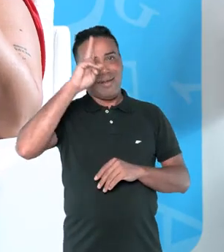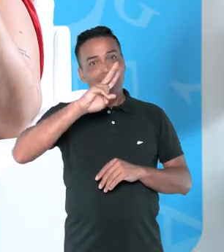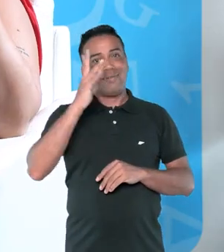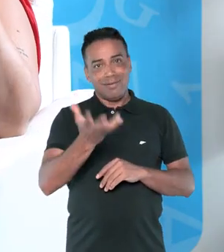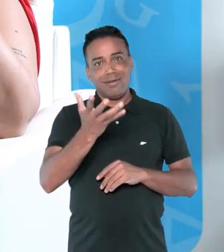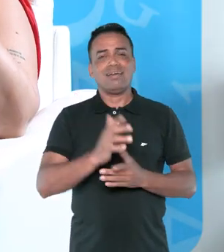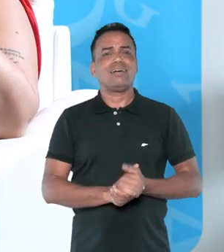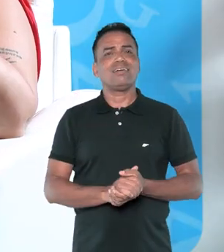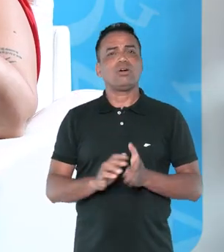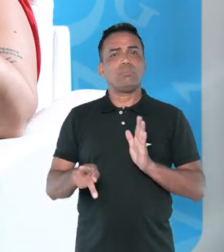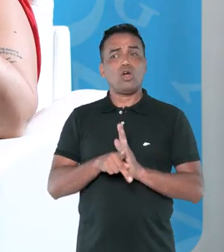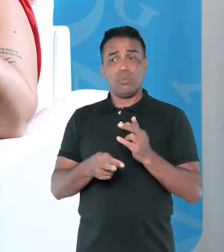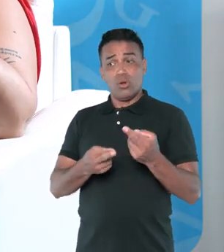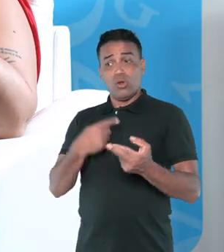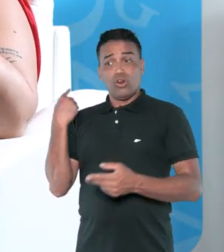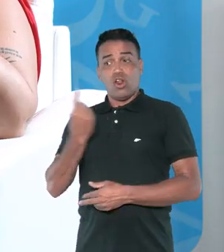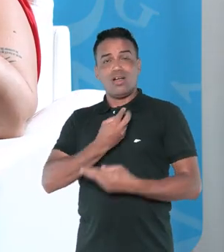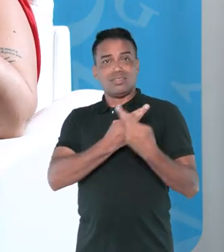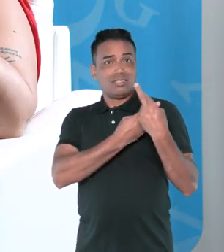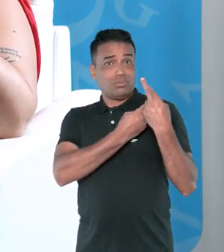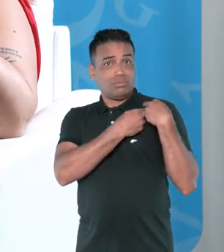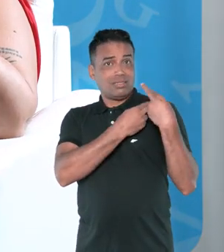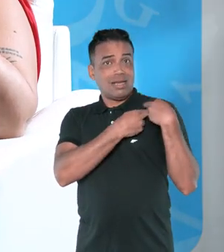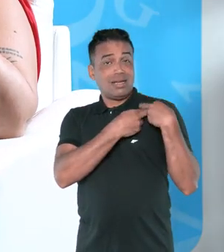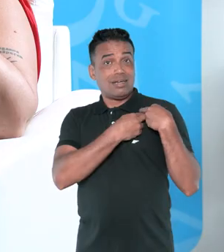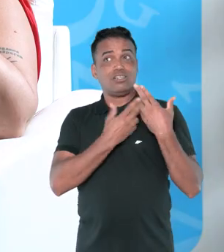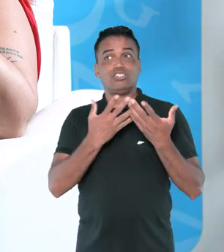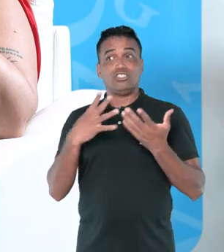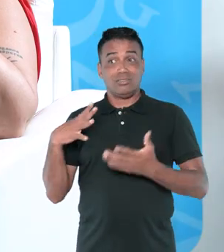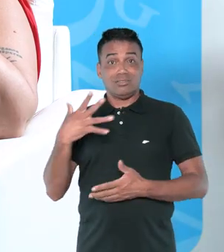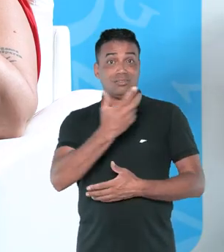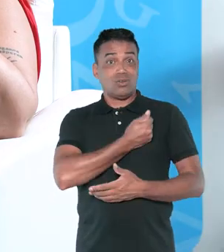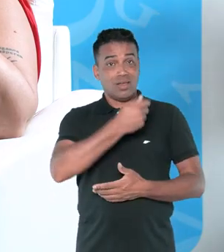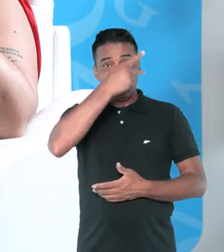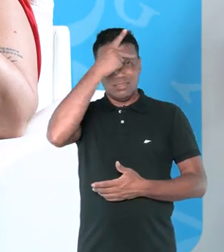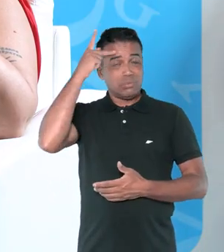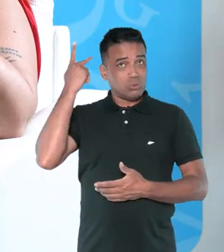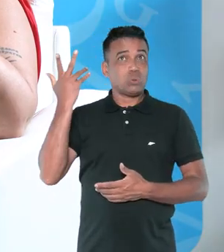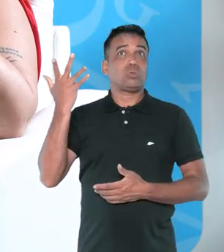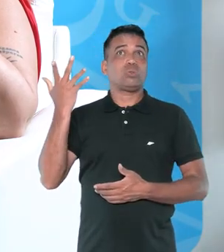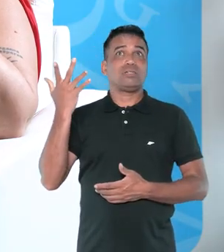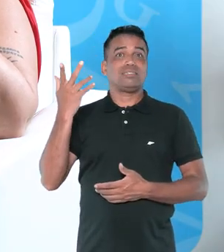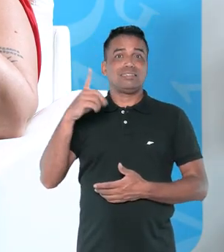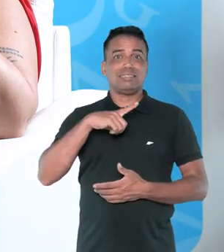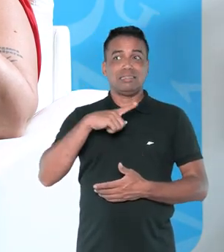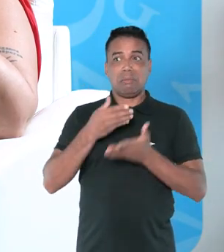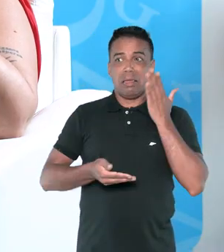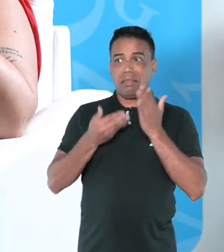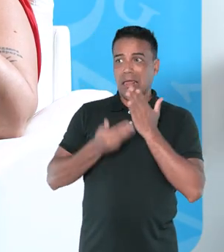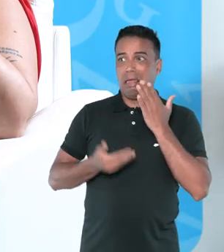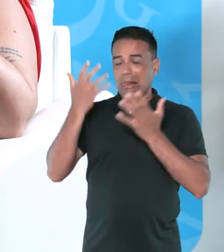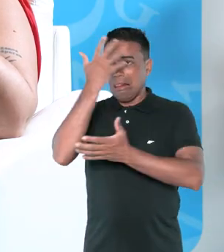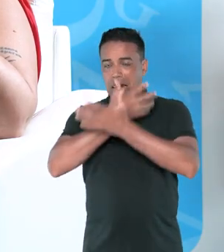vezes, o quanto que isso é nossa responsabilidade. Se a gente tem uma responsabilidade de resgatar essas pessoas que estão nesse processo, assim, perdendo mesmo, ou